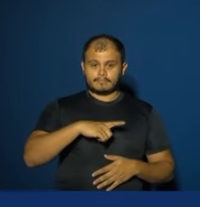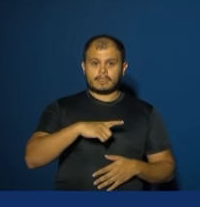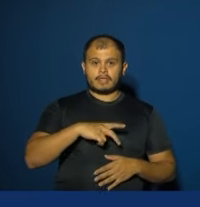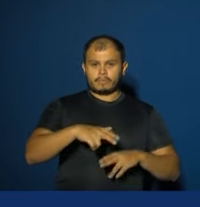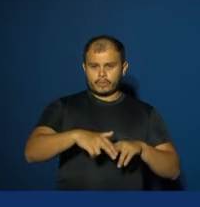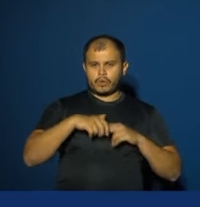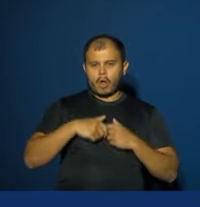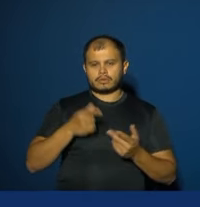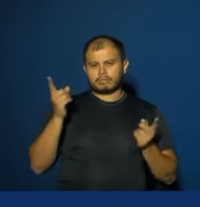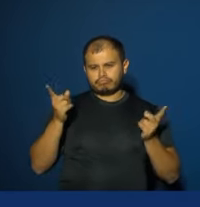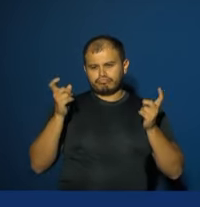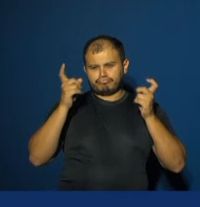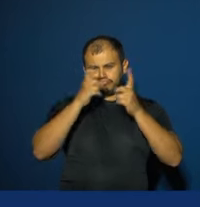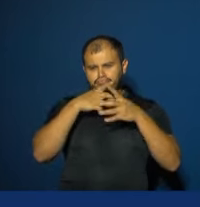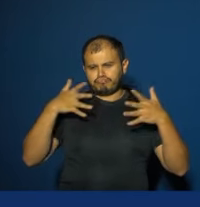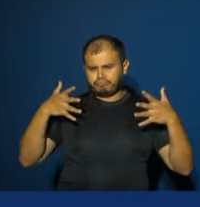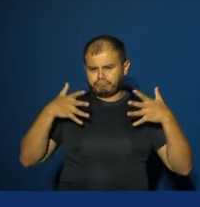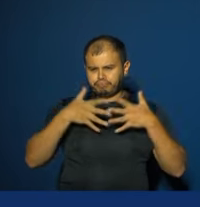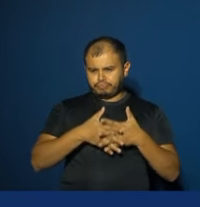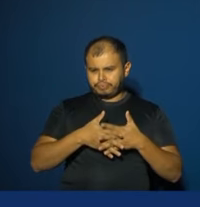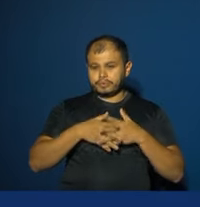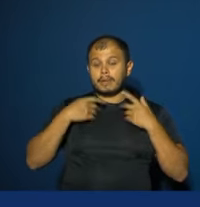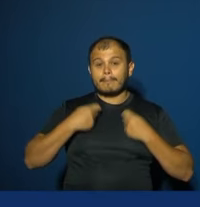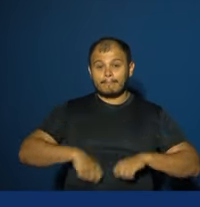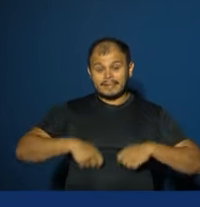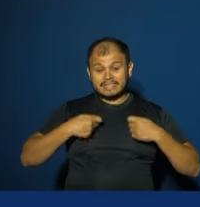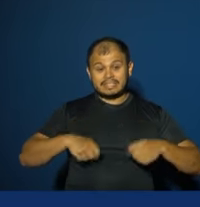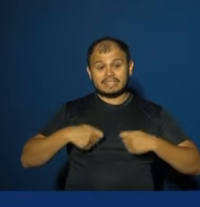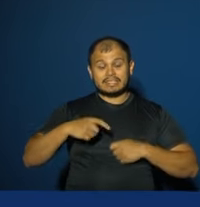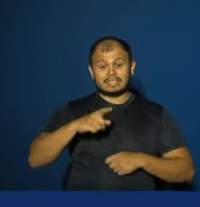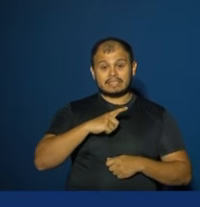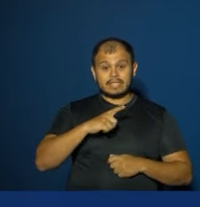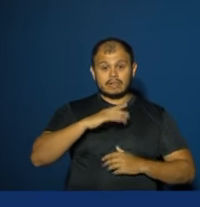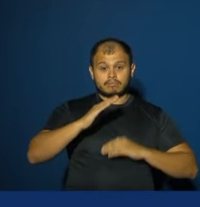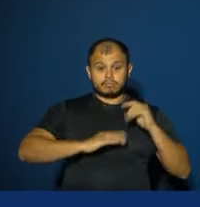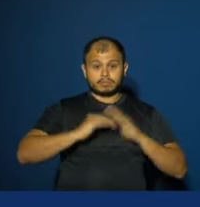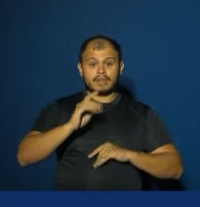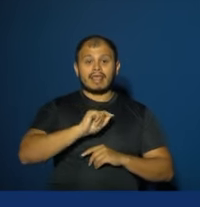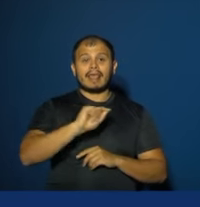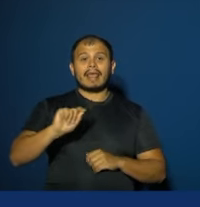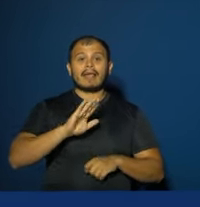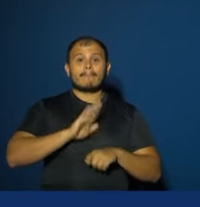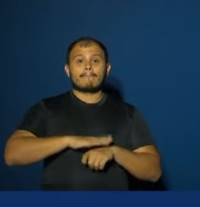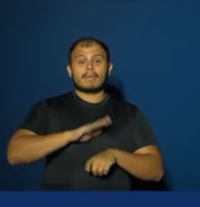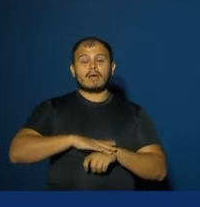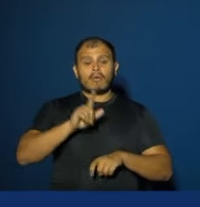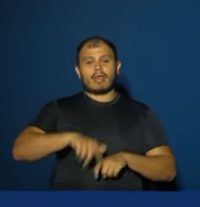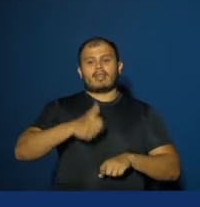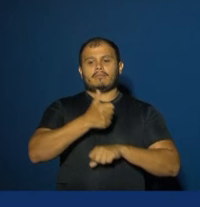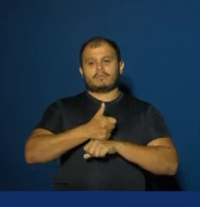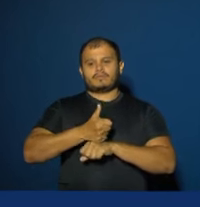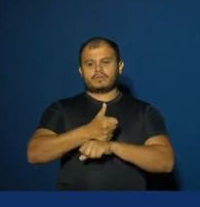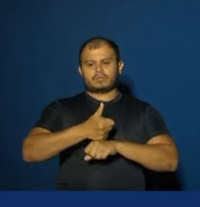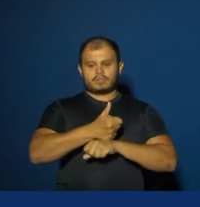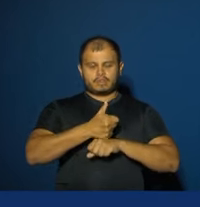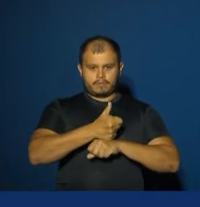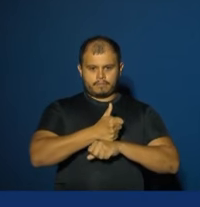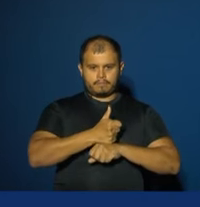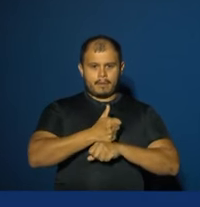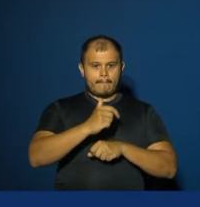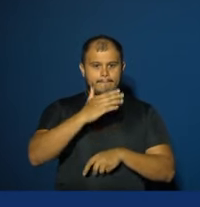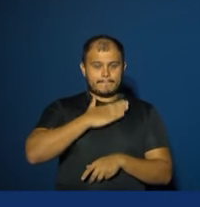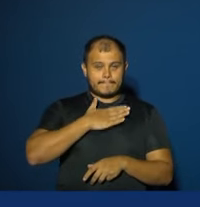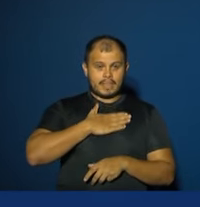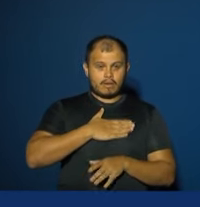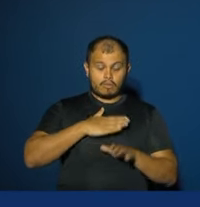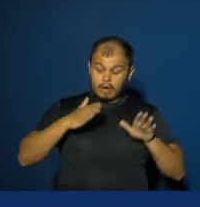complexidade eh ele tem que ser operado né Por quem é especialista nisso né então a minha especialidade não era e